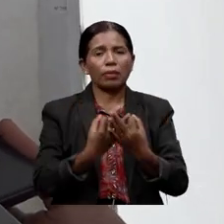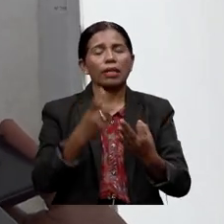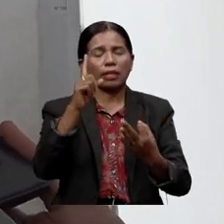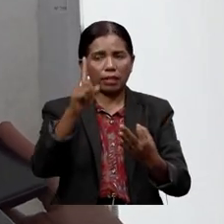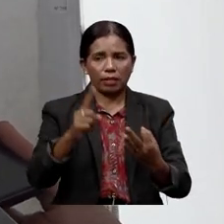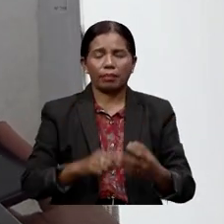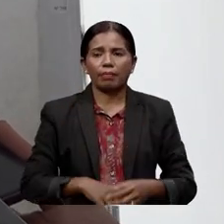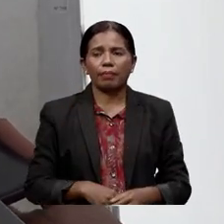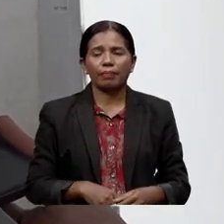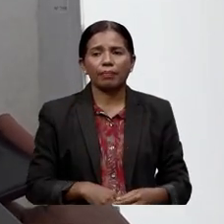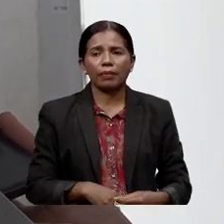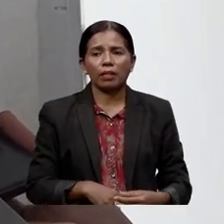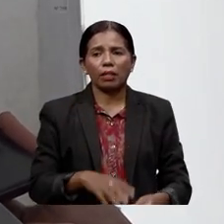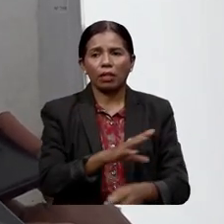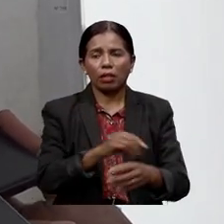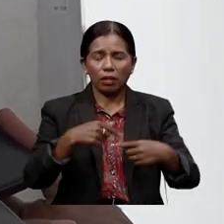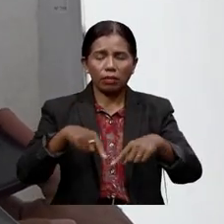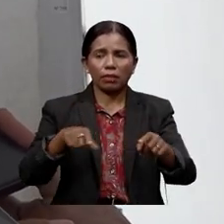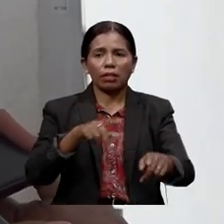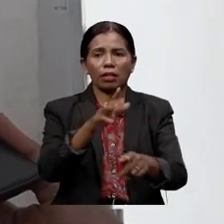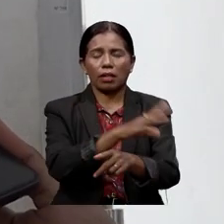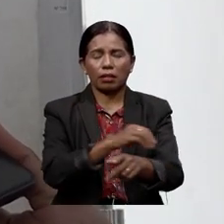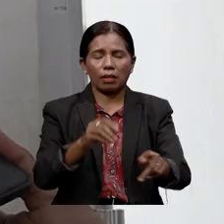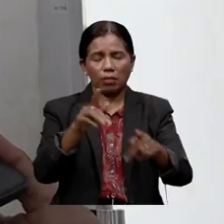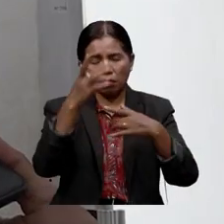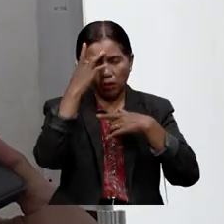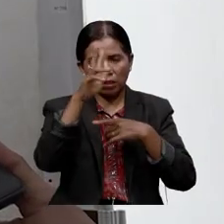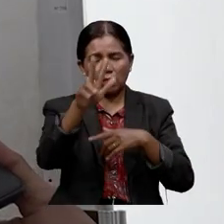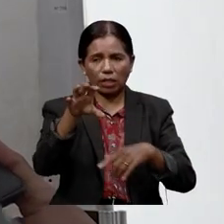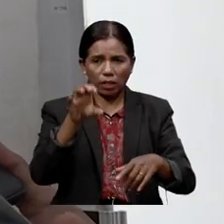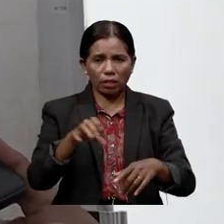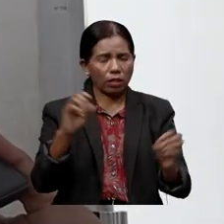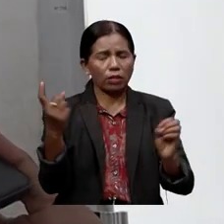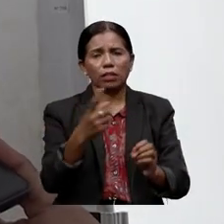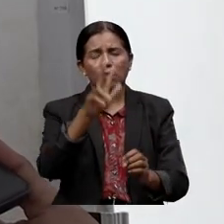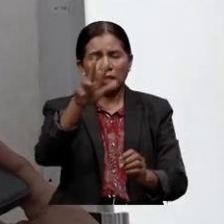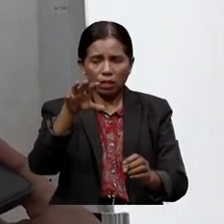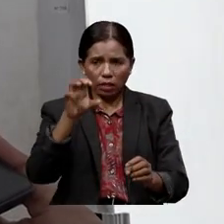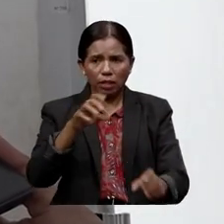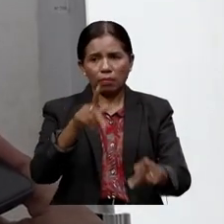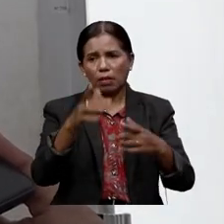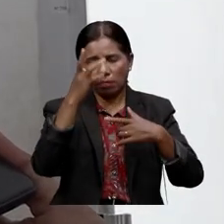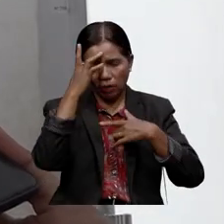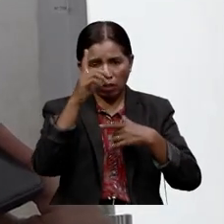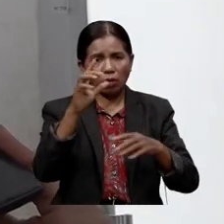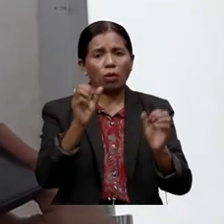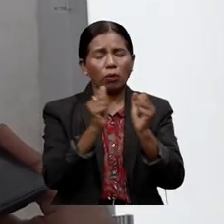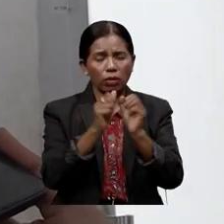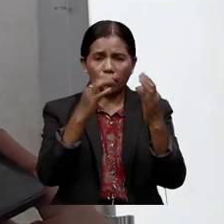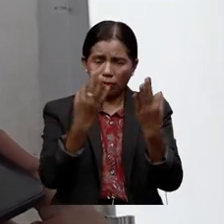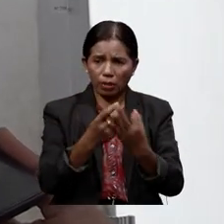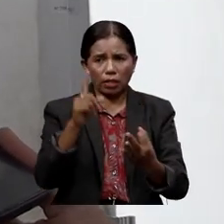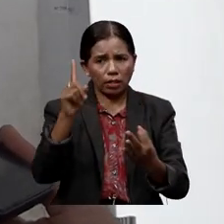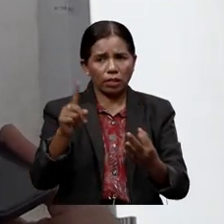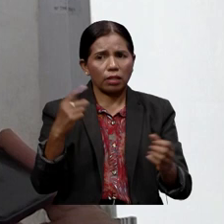quando, né? Pô, o paciente atestolo, magpá. Las atestolo magpá, cada paciente ida com a família ida. Nema